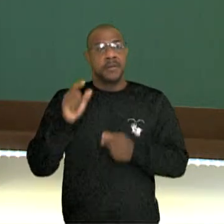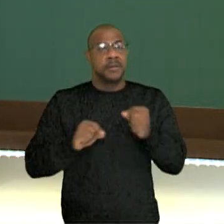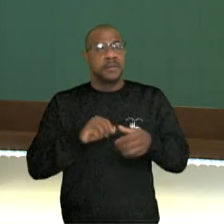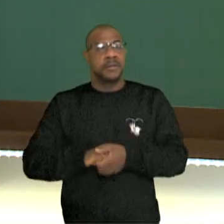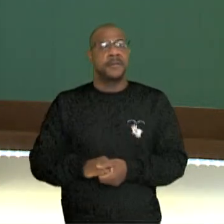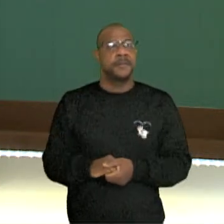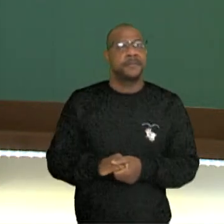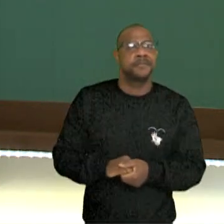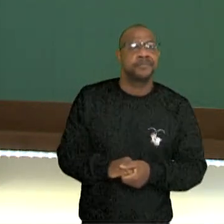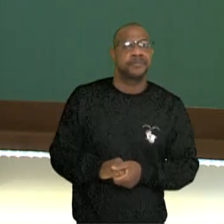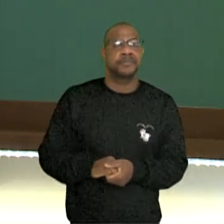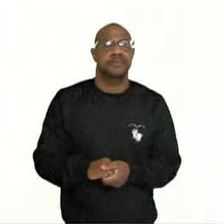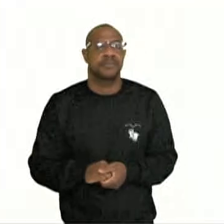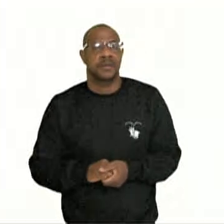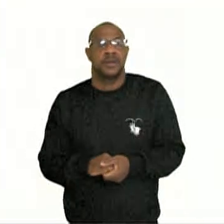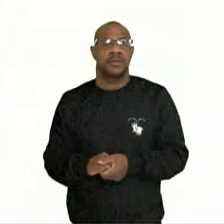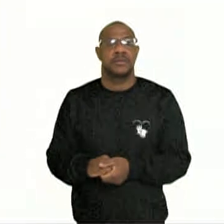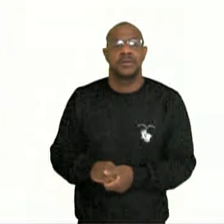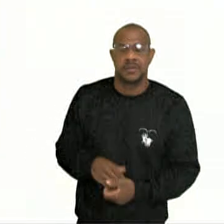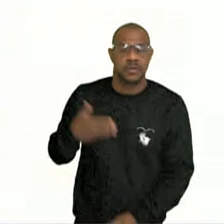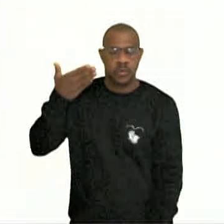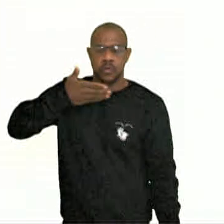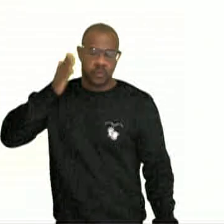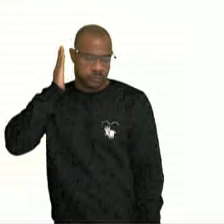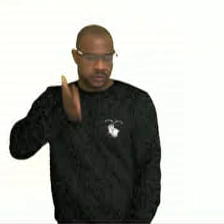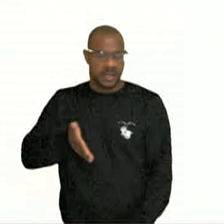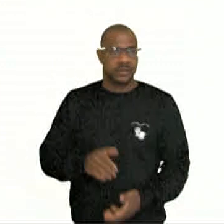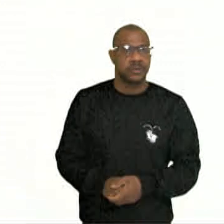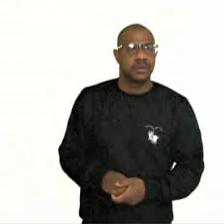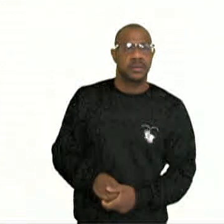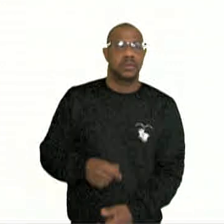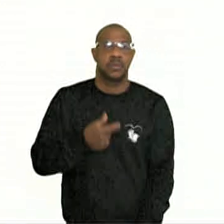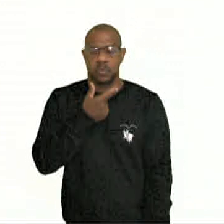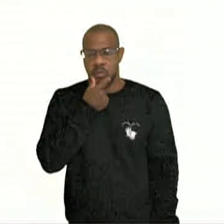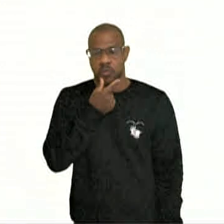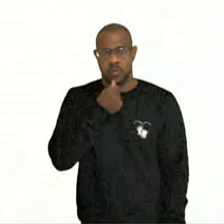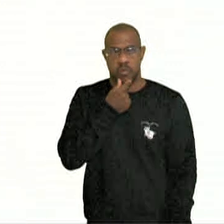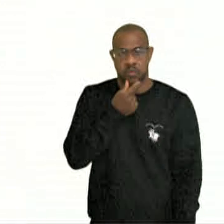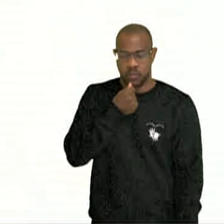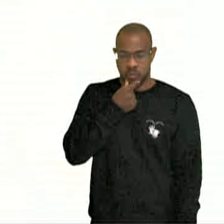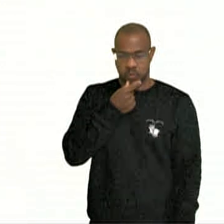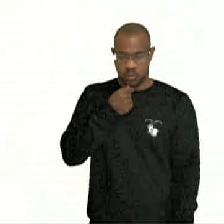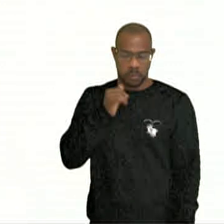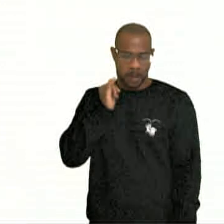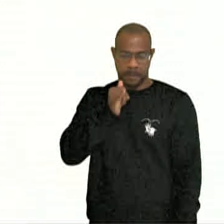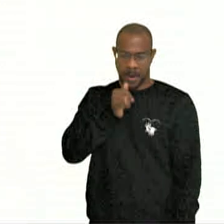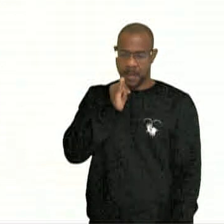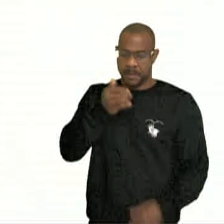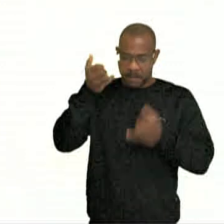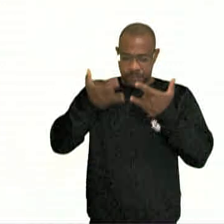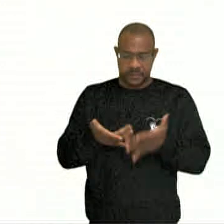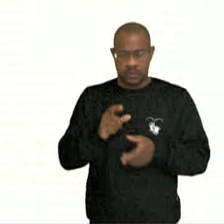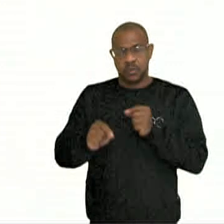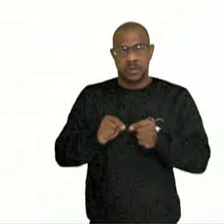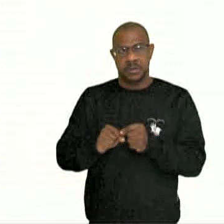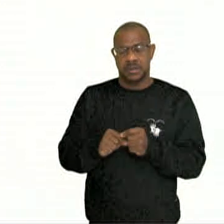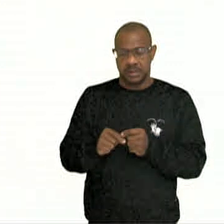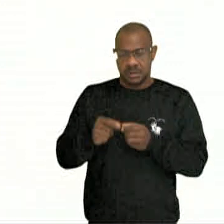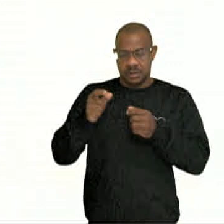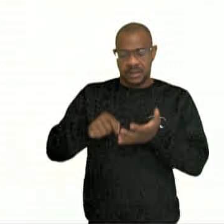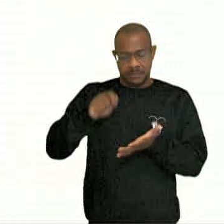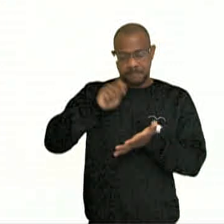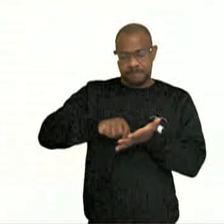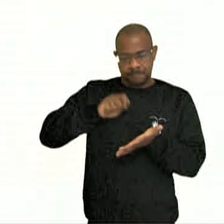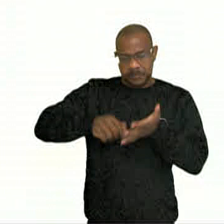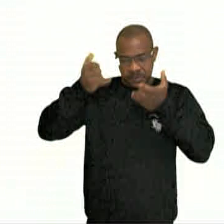a utilização do discurso direto? É quando o narrador reproduz integralmente, de forma literal, aquilo que